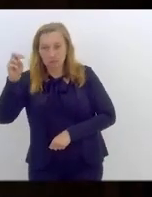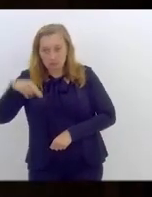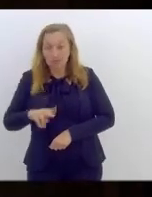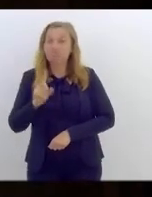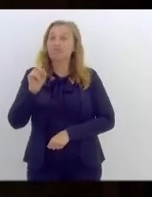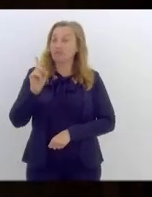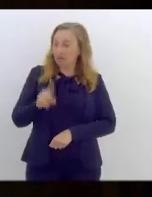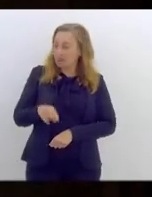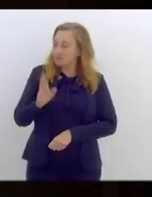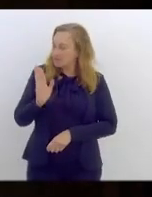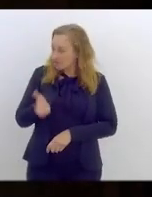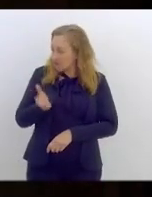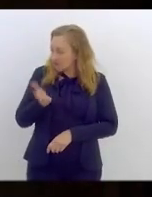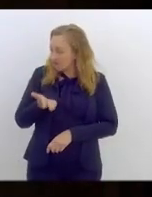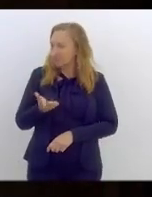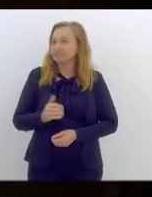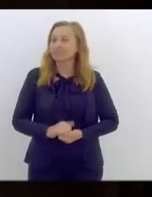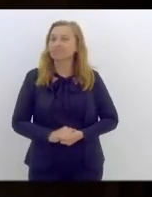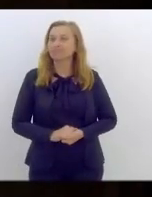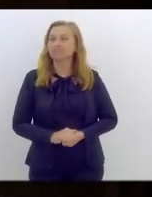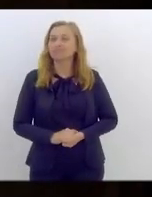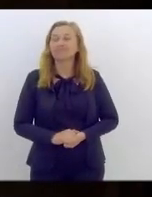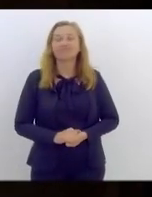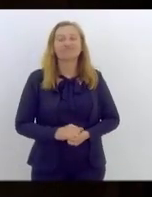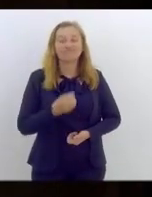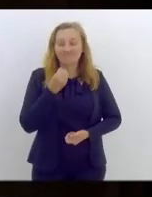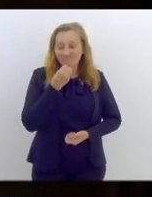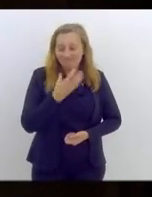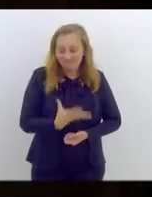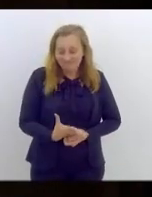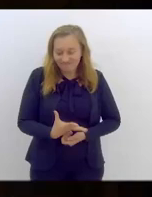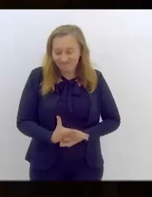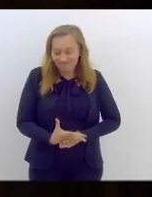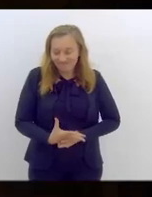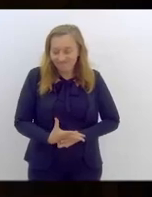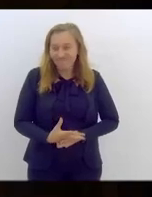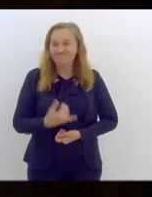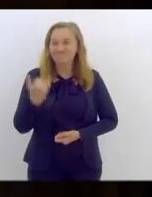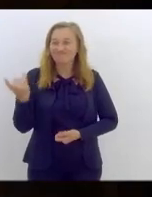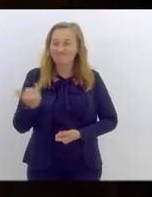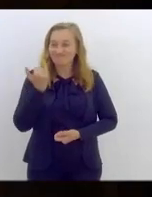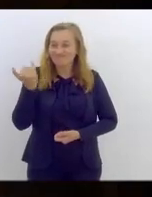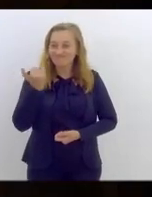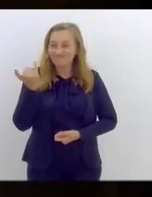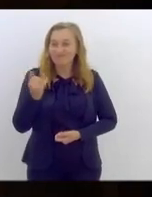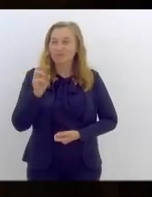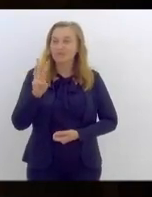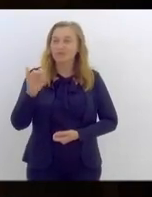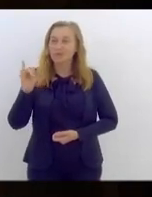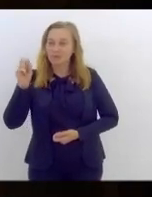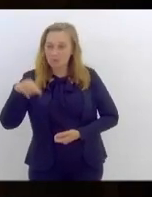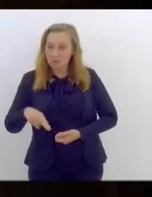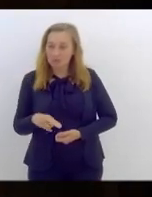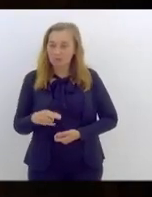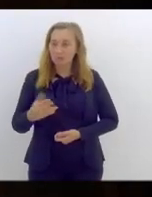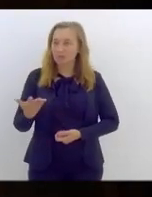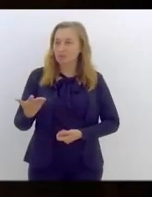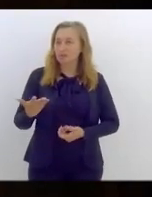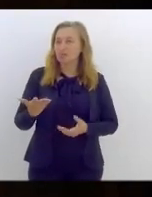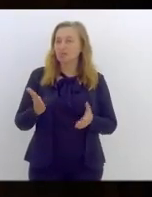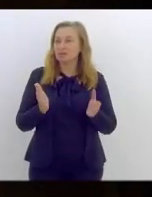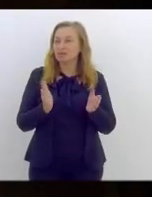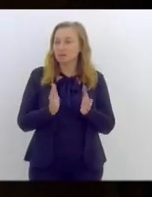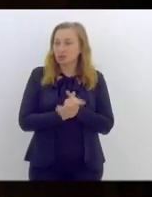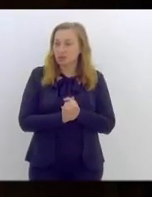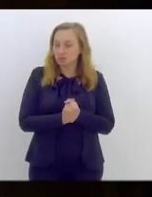é uma coisa assim, muito boa, uma coisa muito importante. O Wilson Prudente foi meu companheiro de